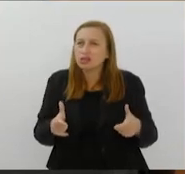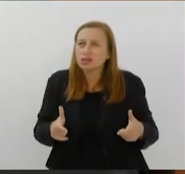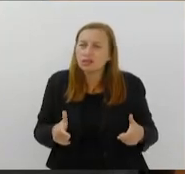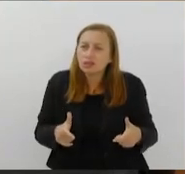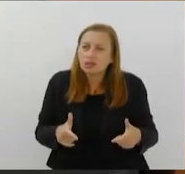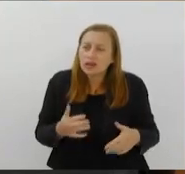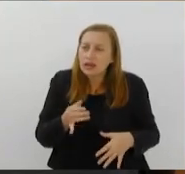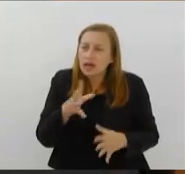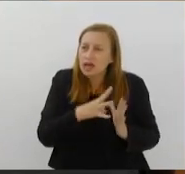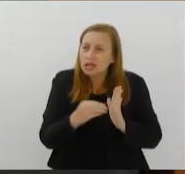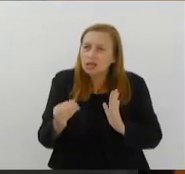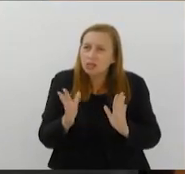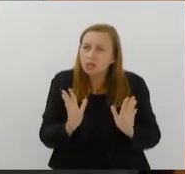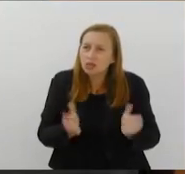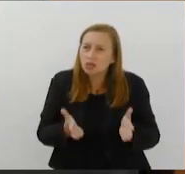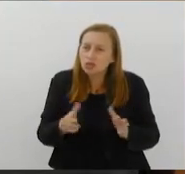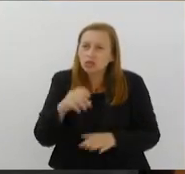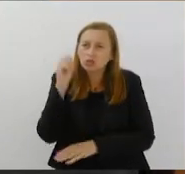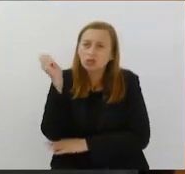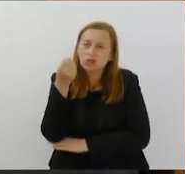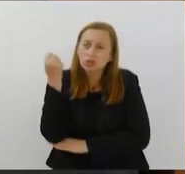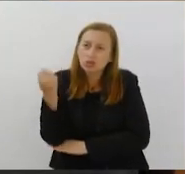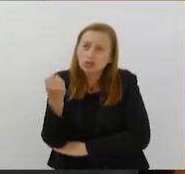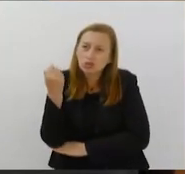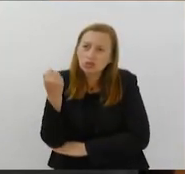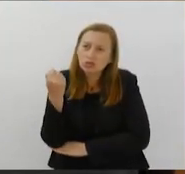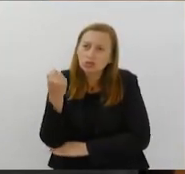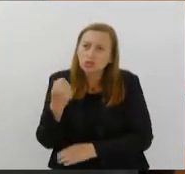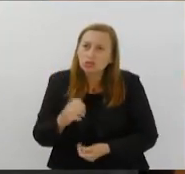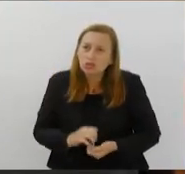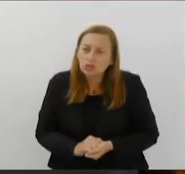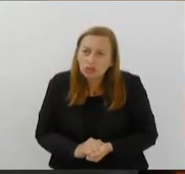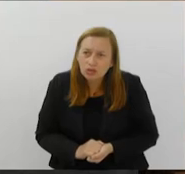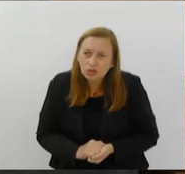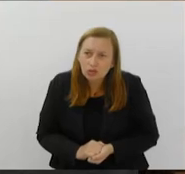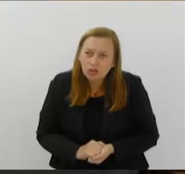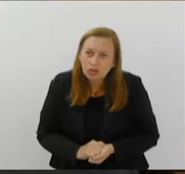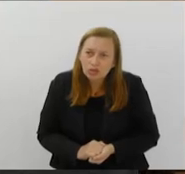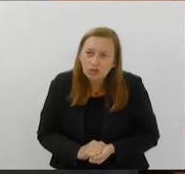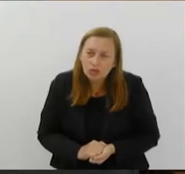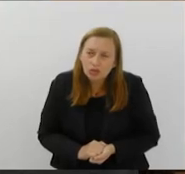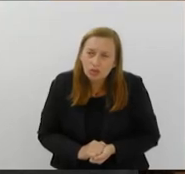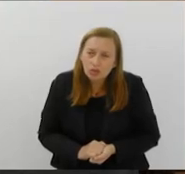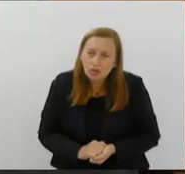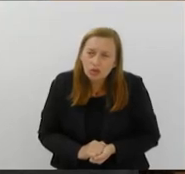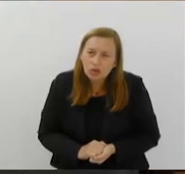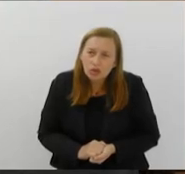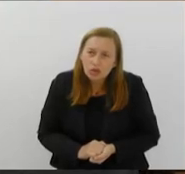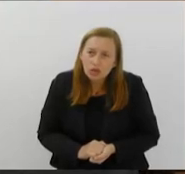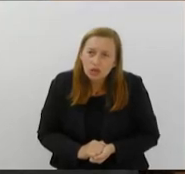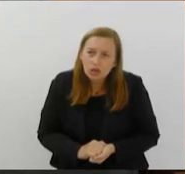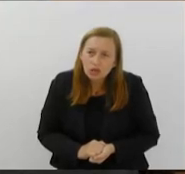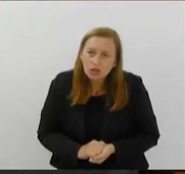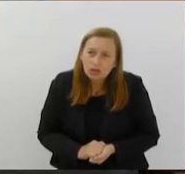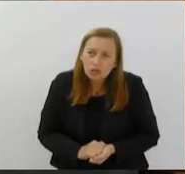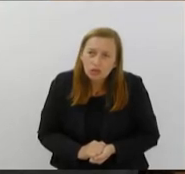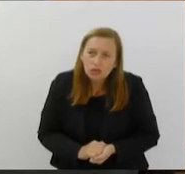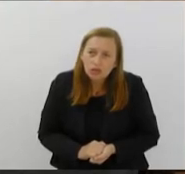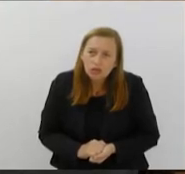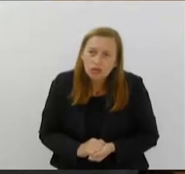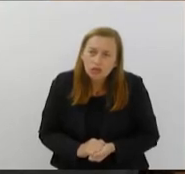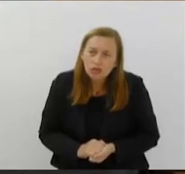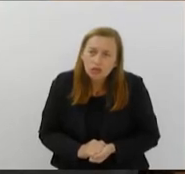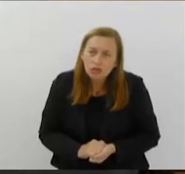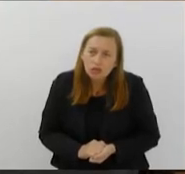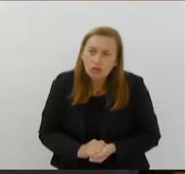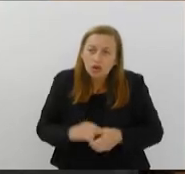pegar um exemplo hoje do Rio Grande do Sul, a gente, eu vi, né, uma das pesquisas que eu estava fazendo, a quando chegou essa enxurrada de